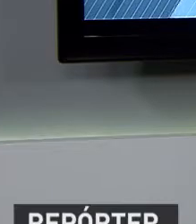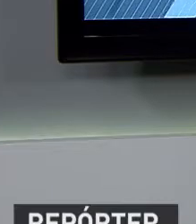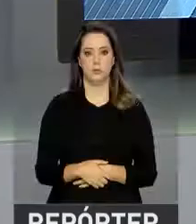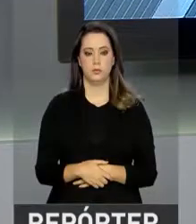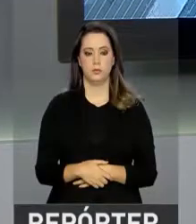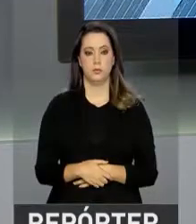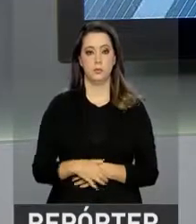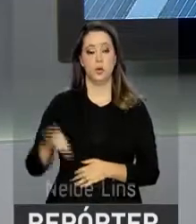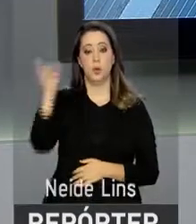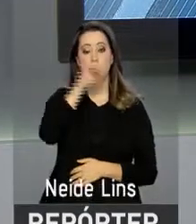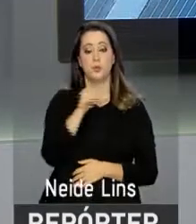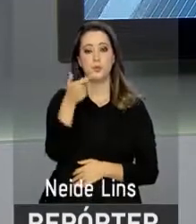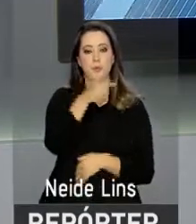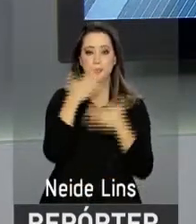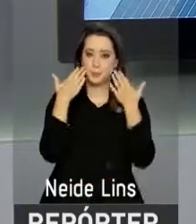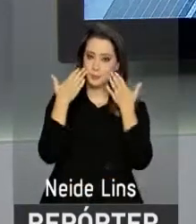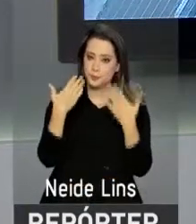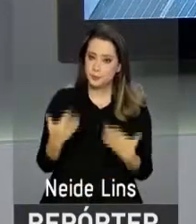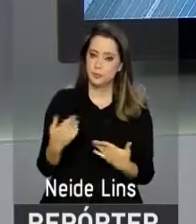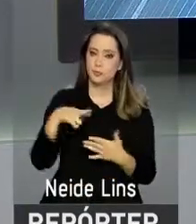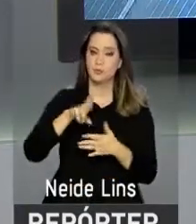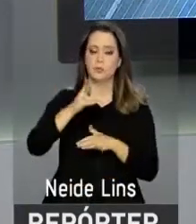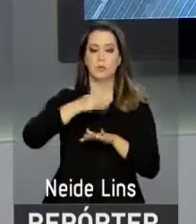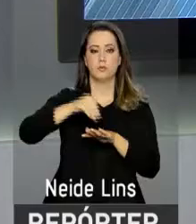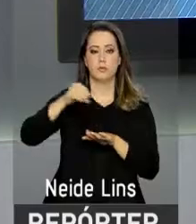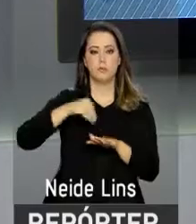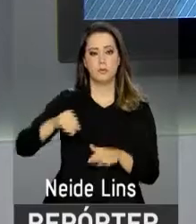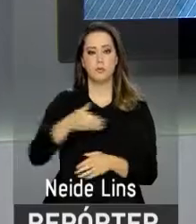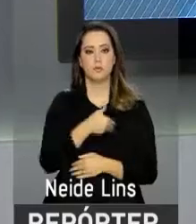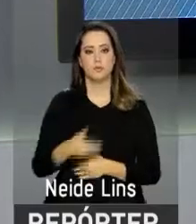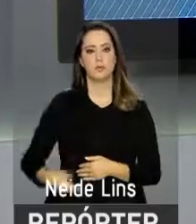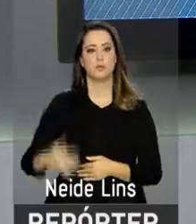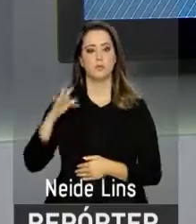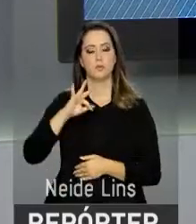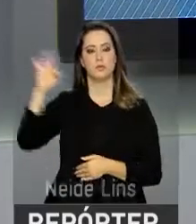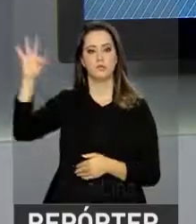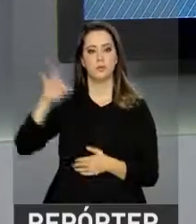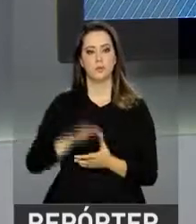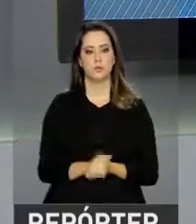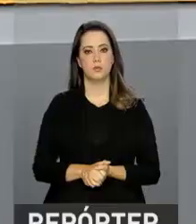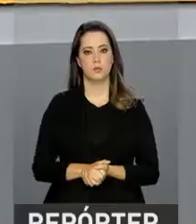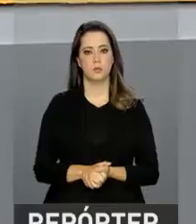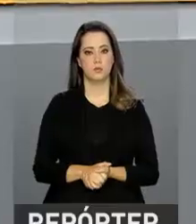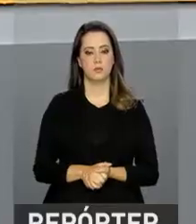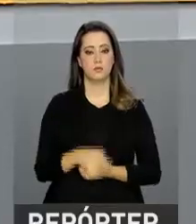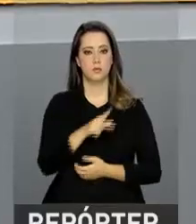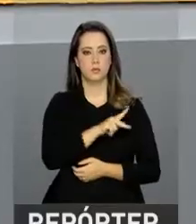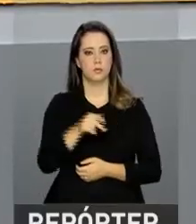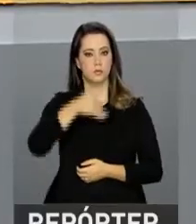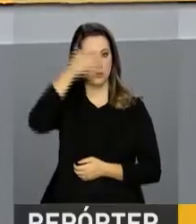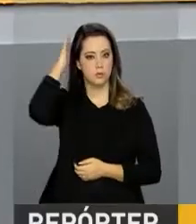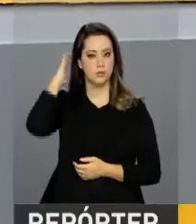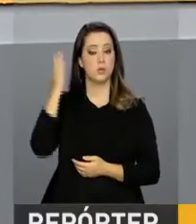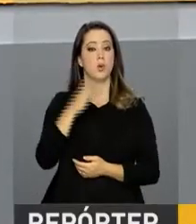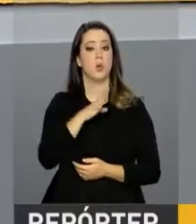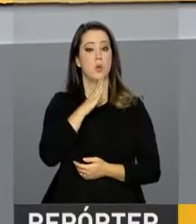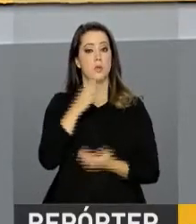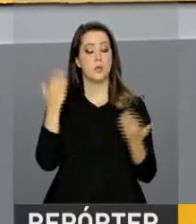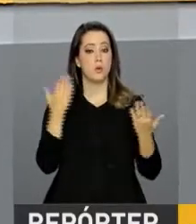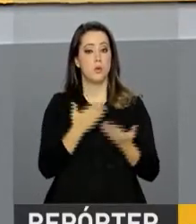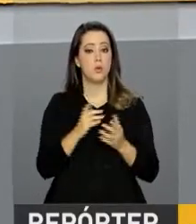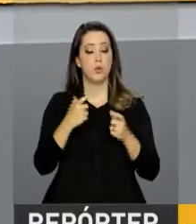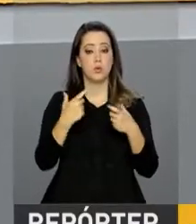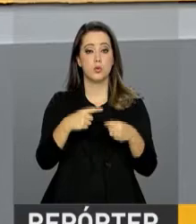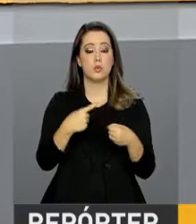lá estamos de volta com o repórter nbr e as notícias do governo federal o presidente michel temer conheceu